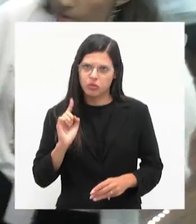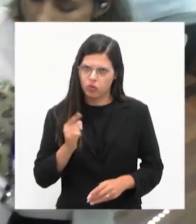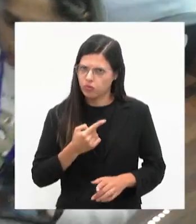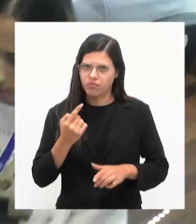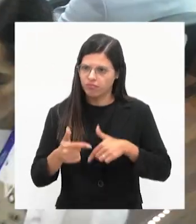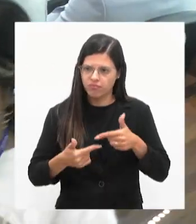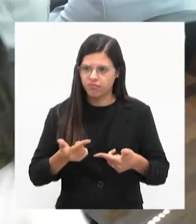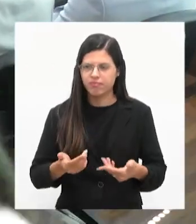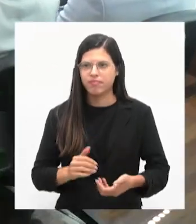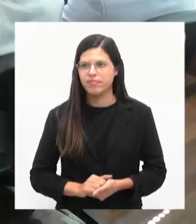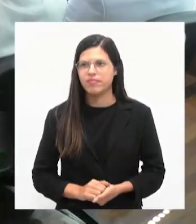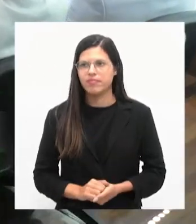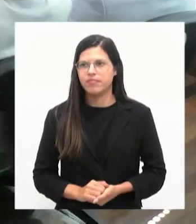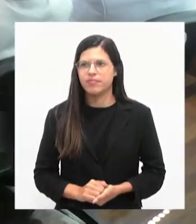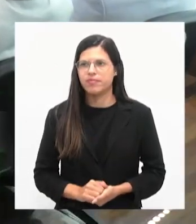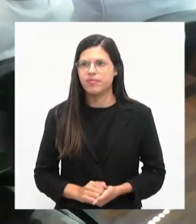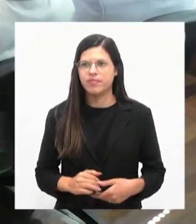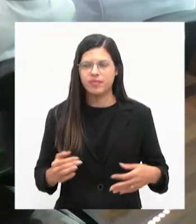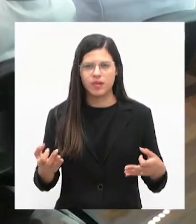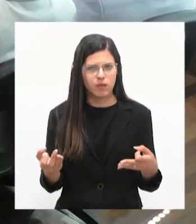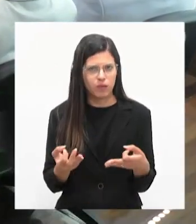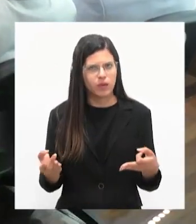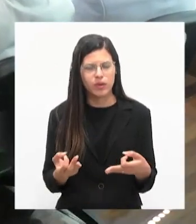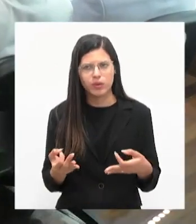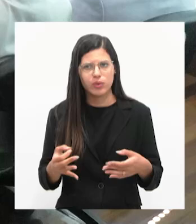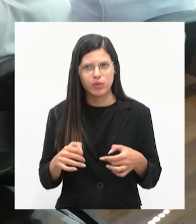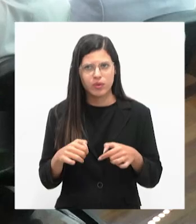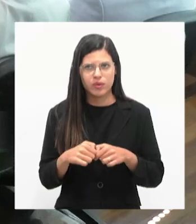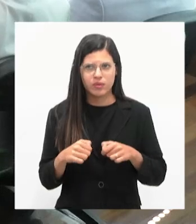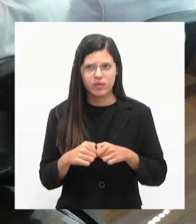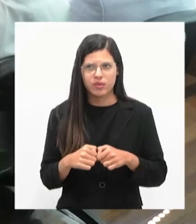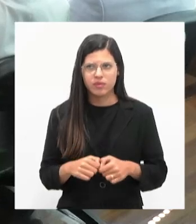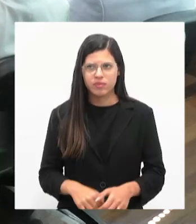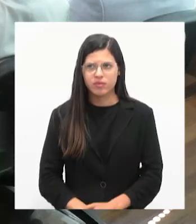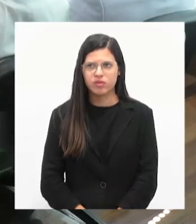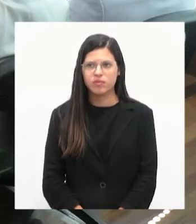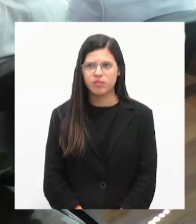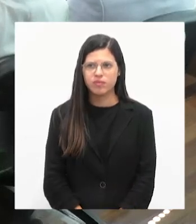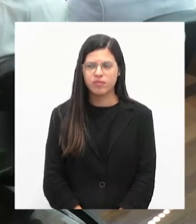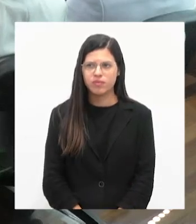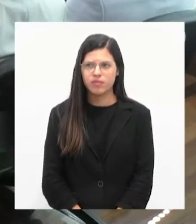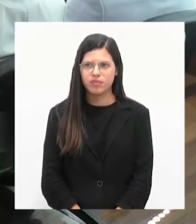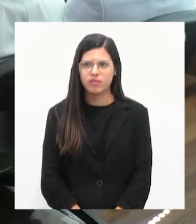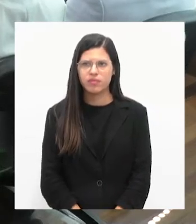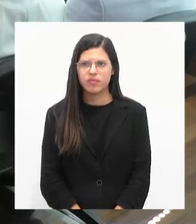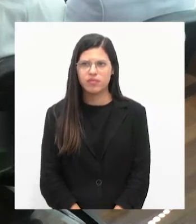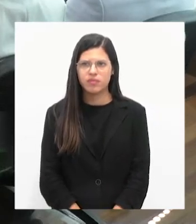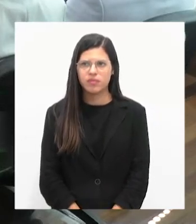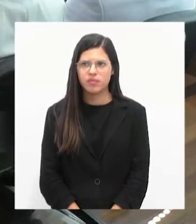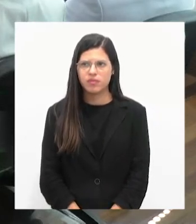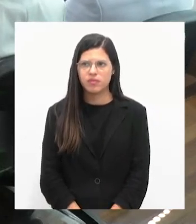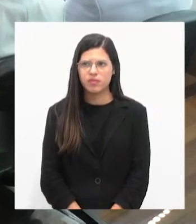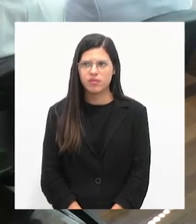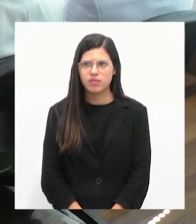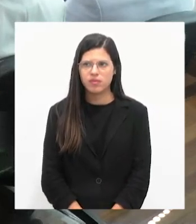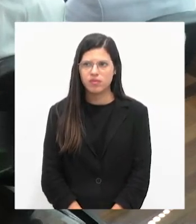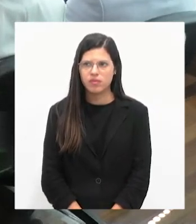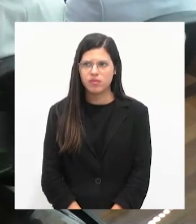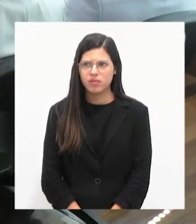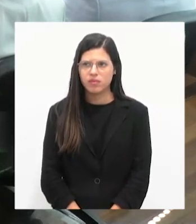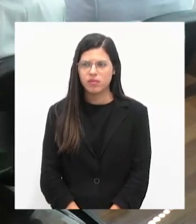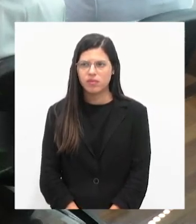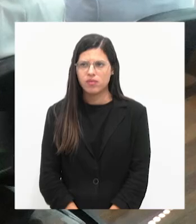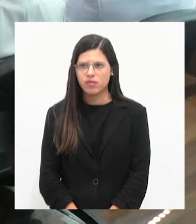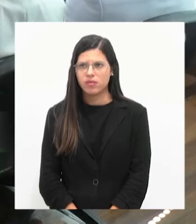do... Perfeito. Faremos isso. Vamos pedir. Obrigado, colega. Obrigado a atestar a veracidade do laudo. Até para